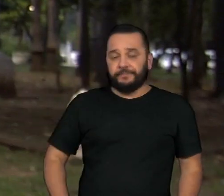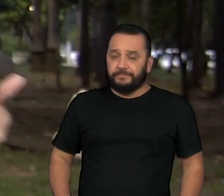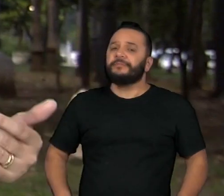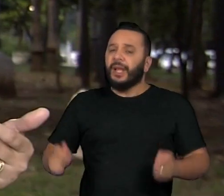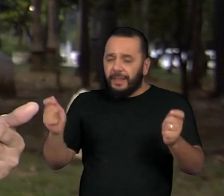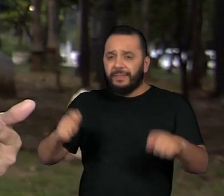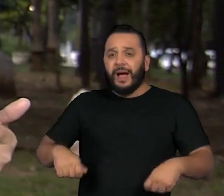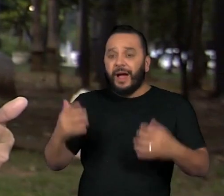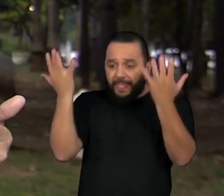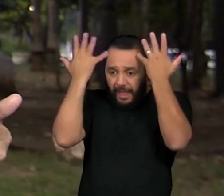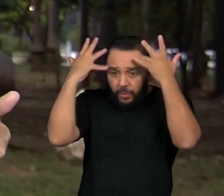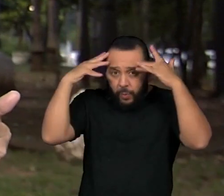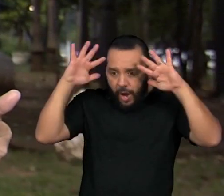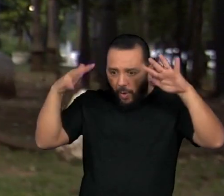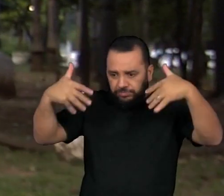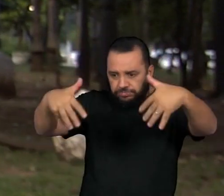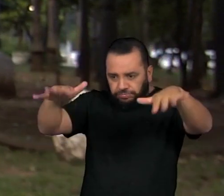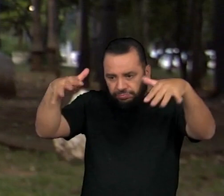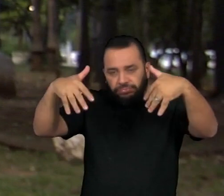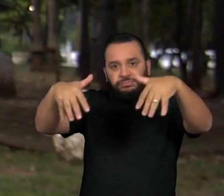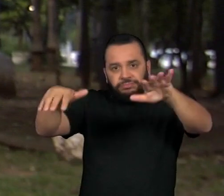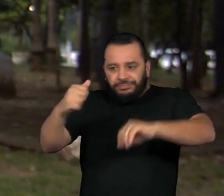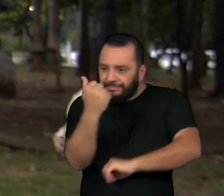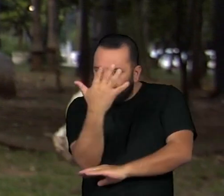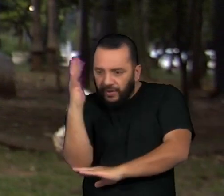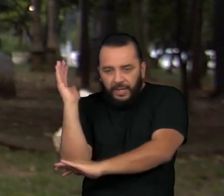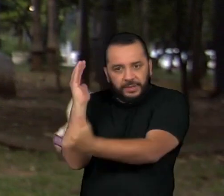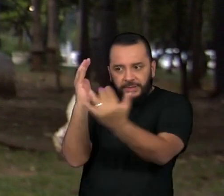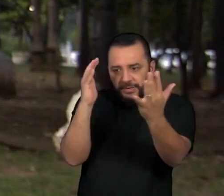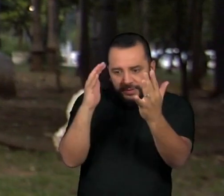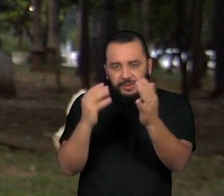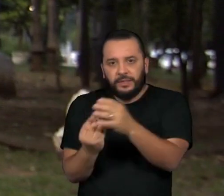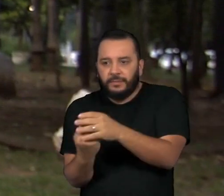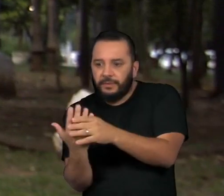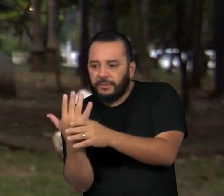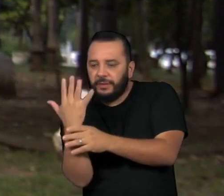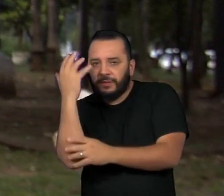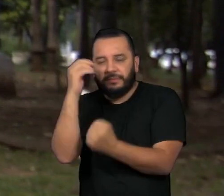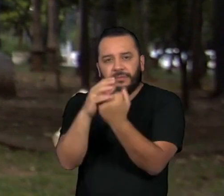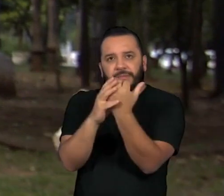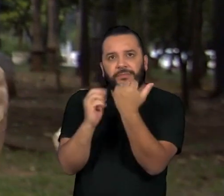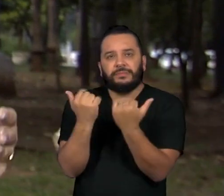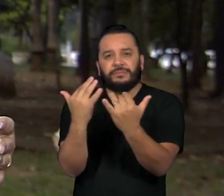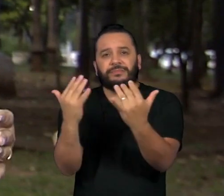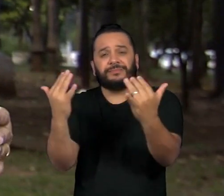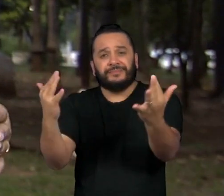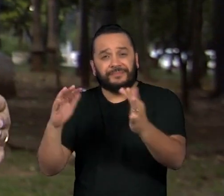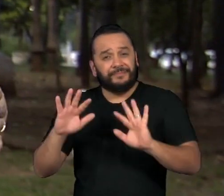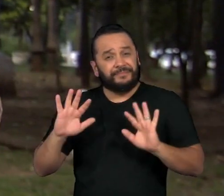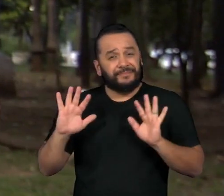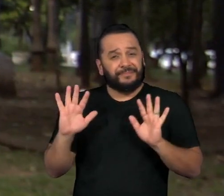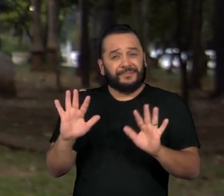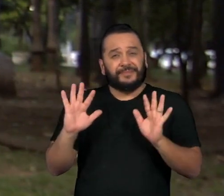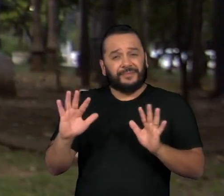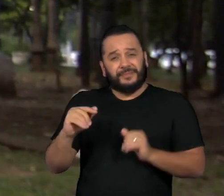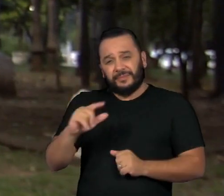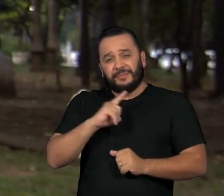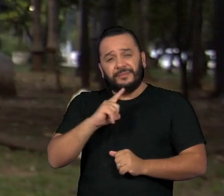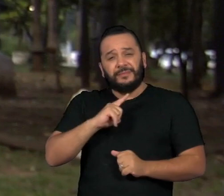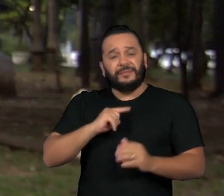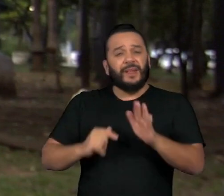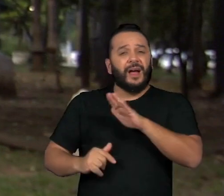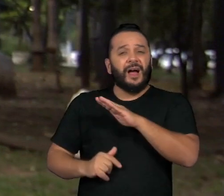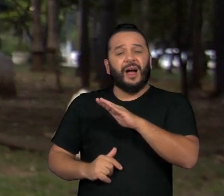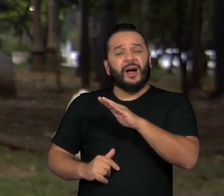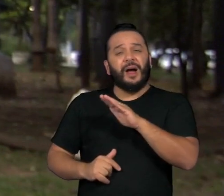naturalmente. No entanto, essa capacidade é limitada. E os aumentos da duração da estação seca e da mortalidade de